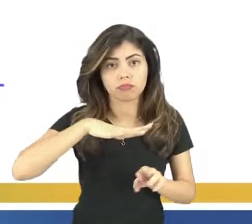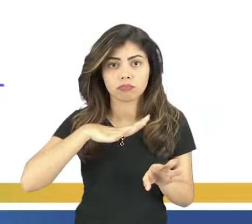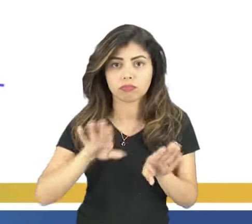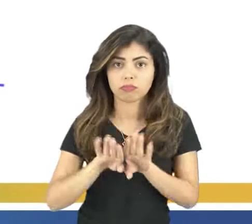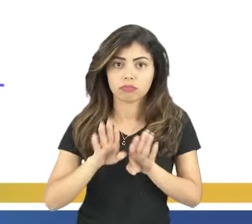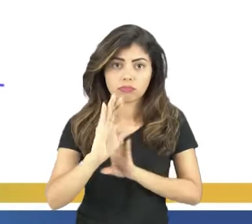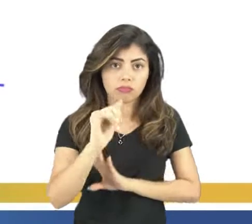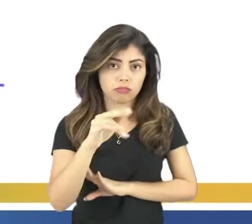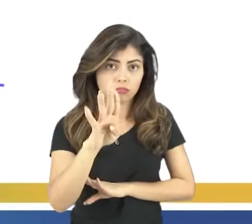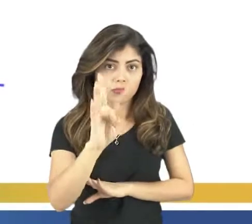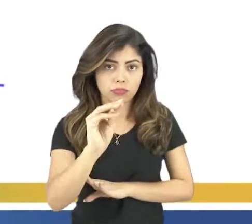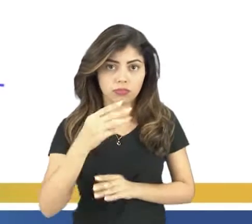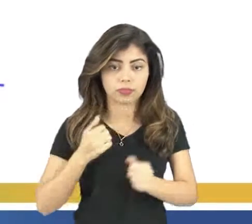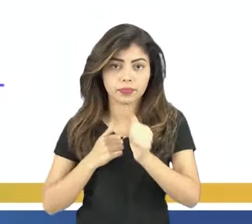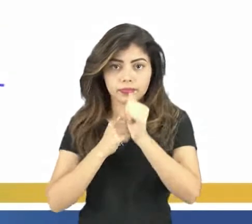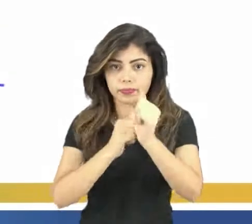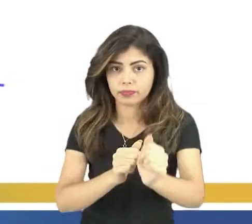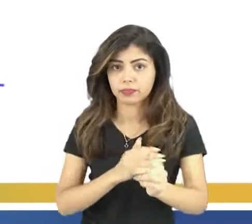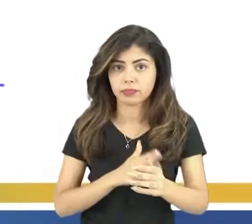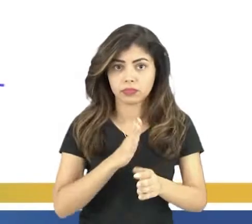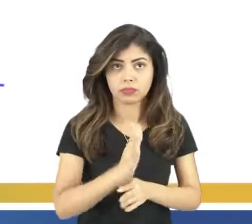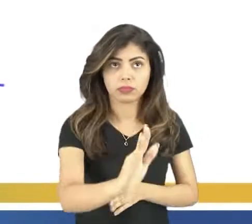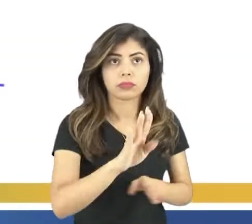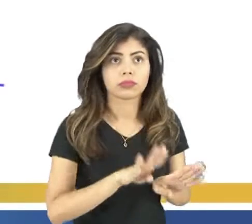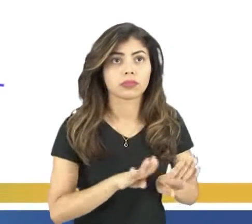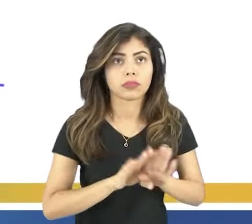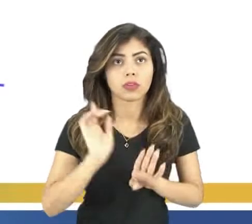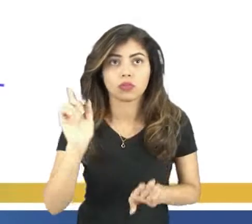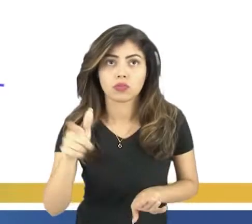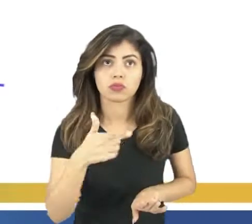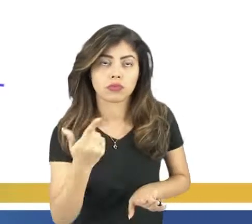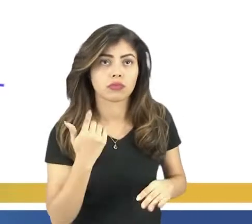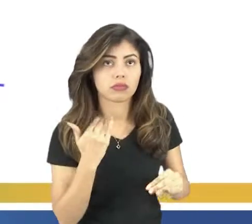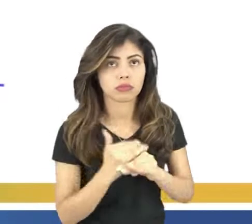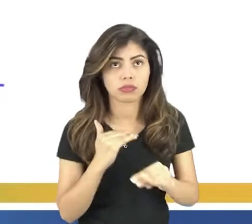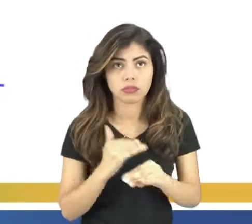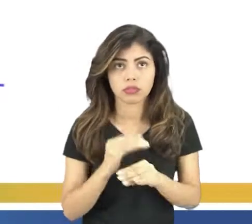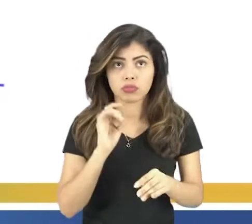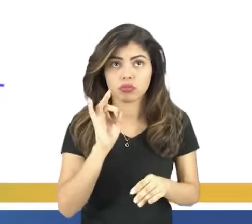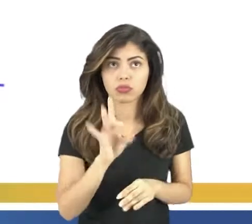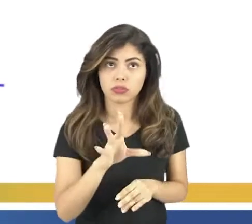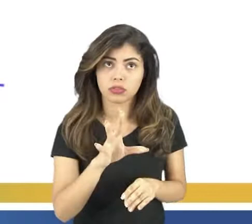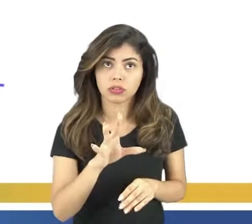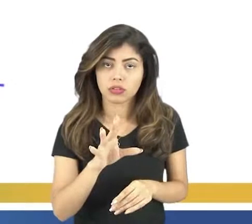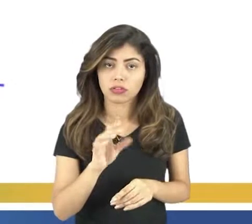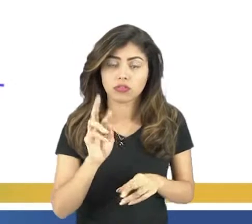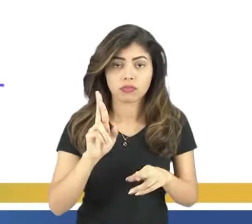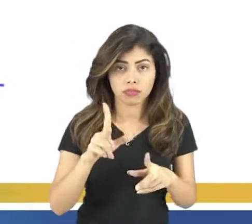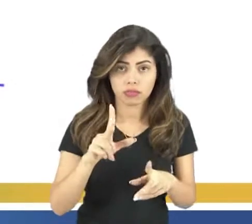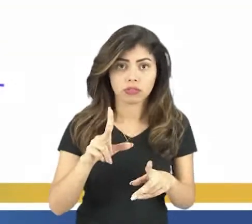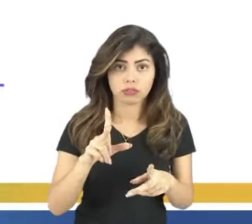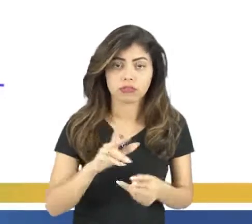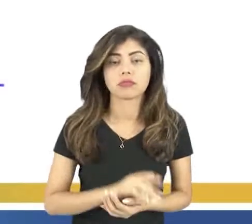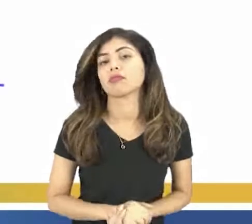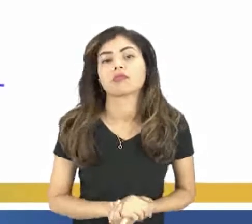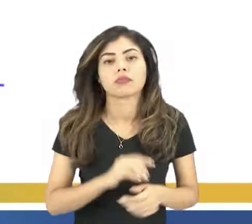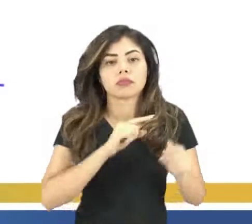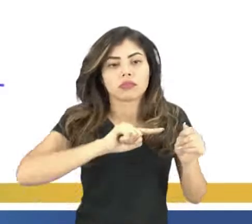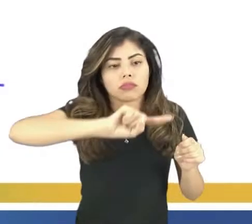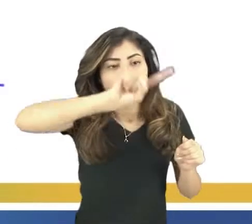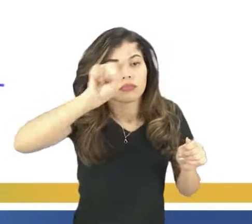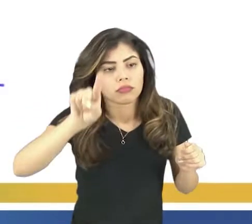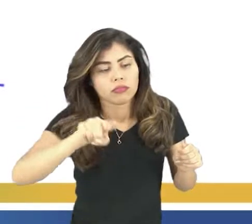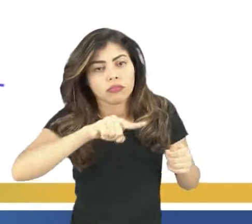um cabo condutor. A gente tem um outro também em um cabo, só que apresentando de forma diferente, fazendo uma volta ali,